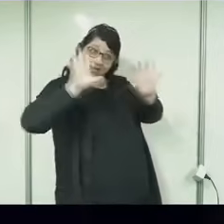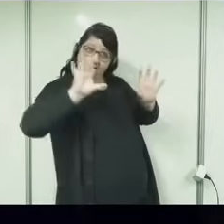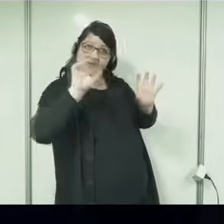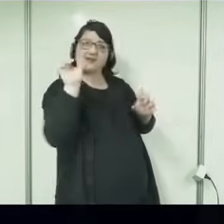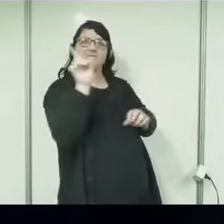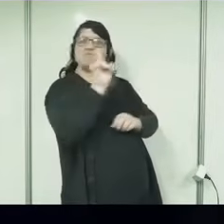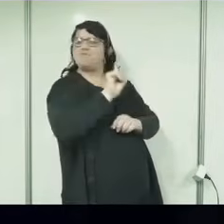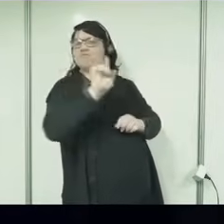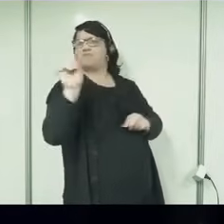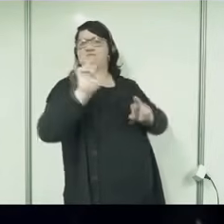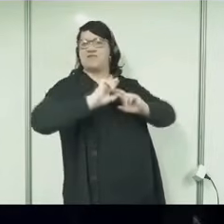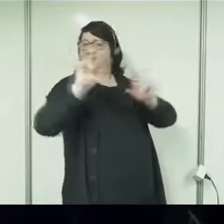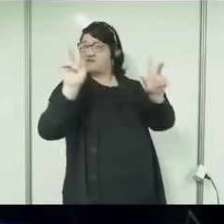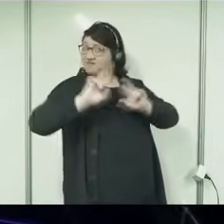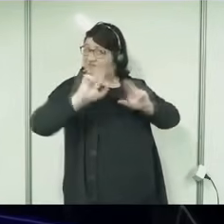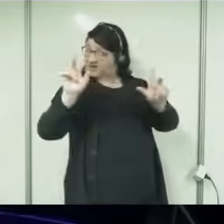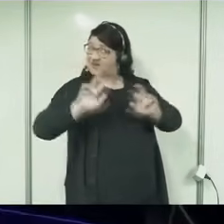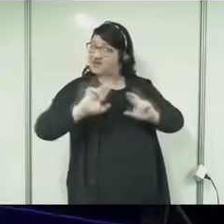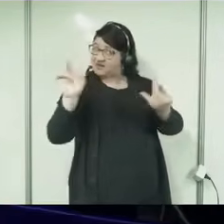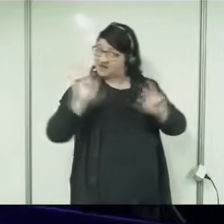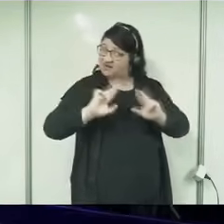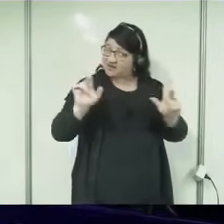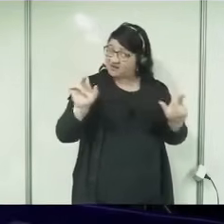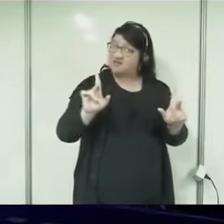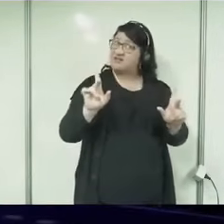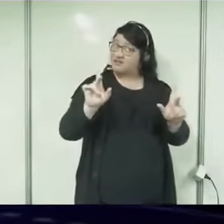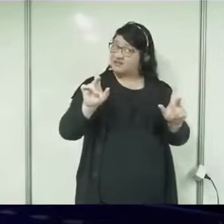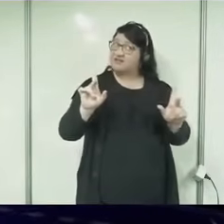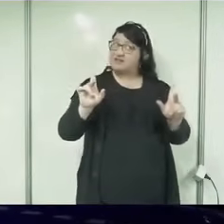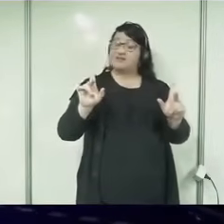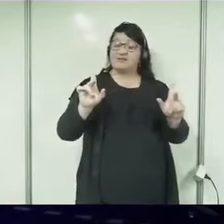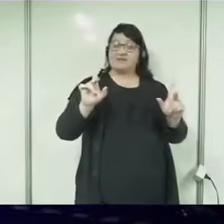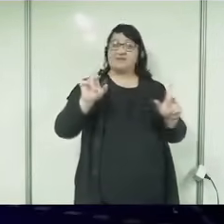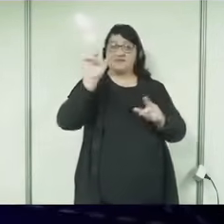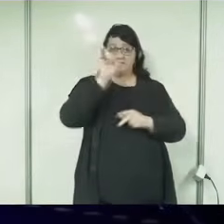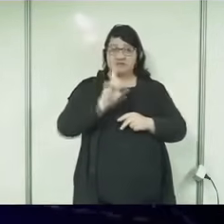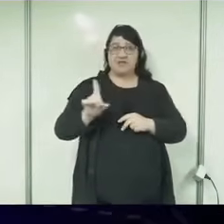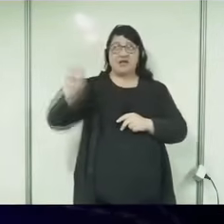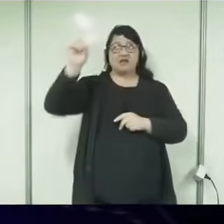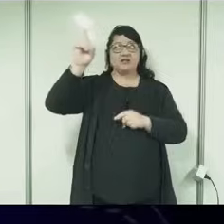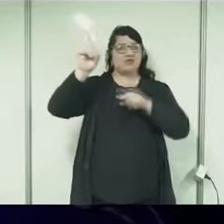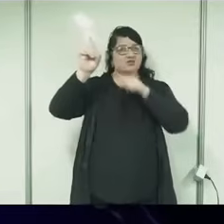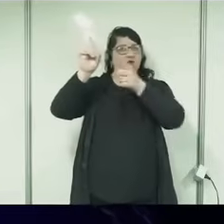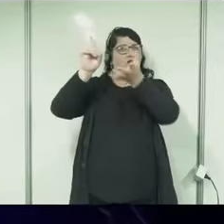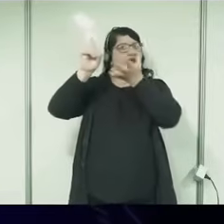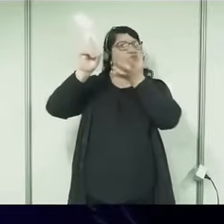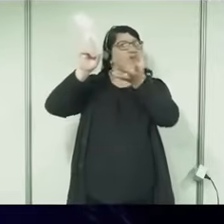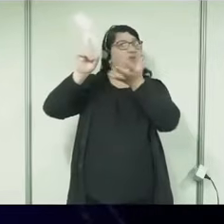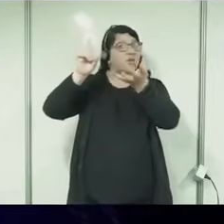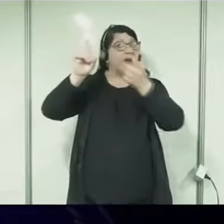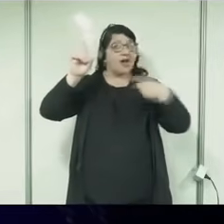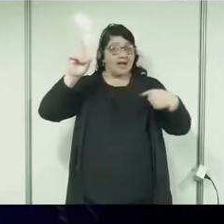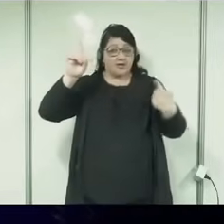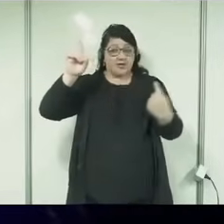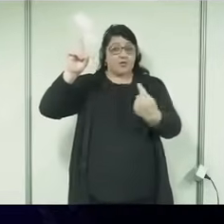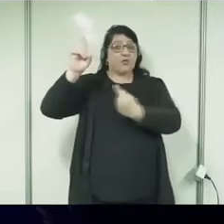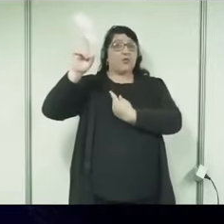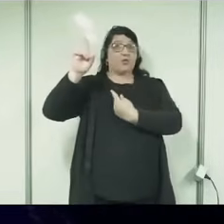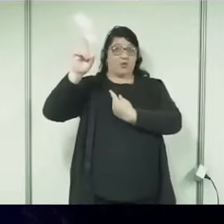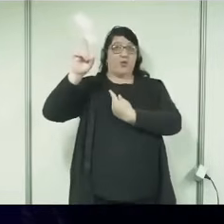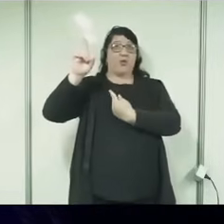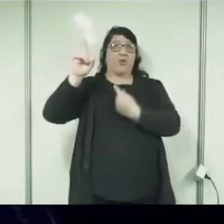diferente, mas olha o que dá para dizer: Deus nos quer felizes, em